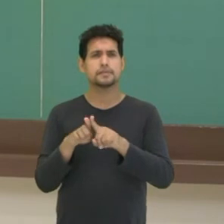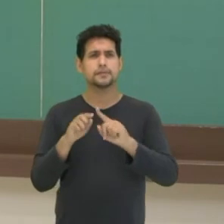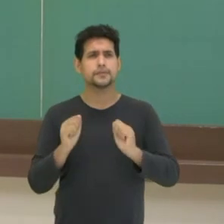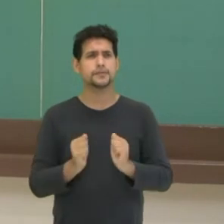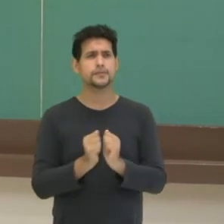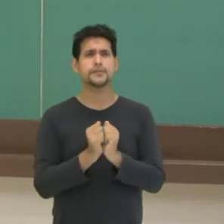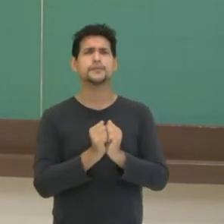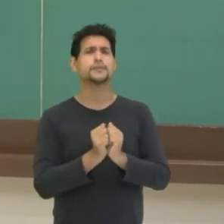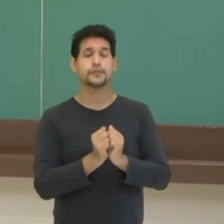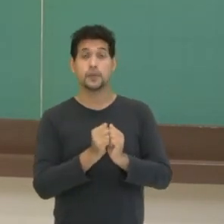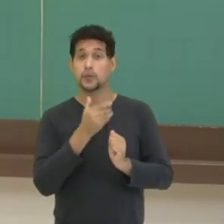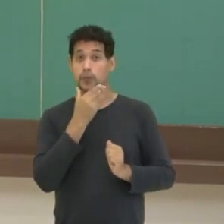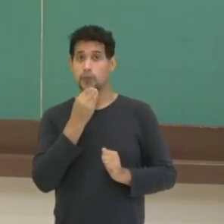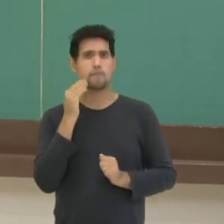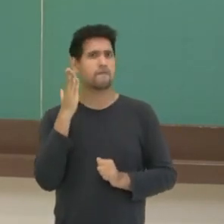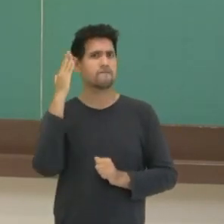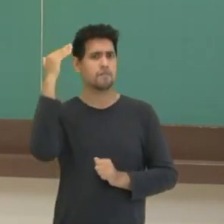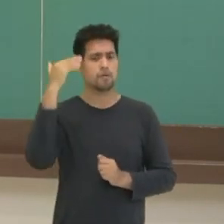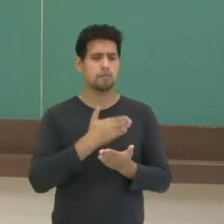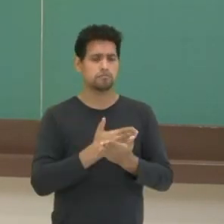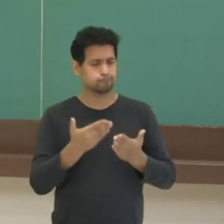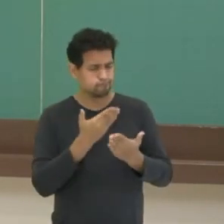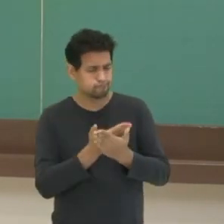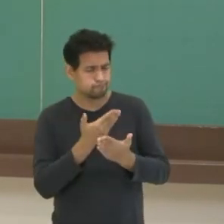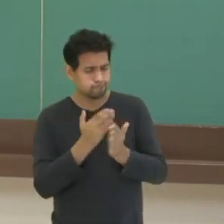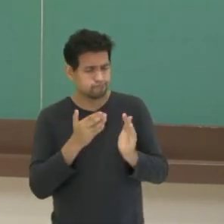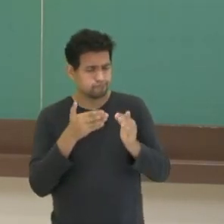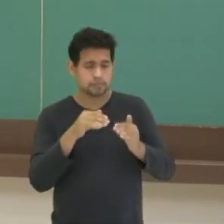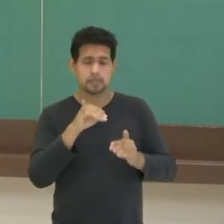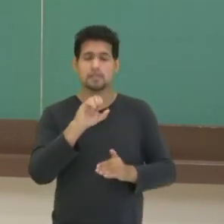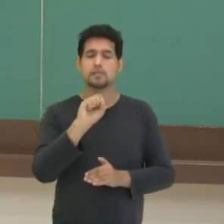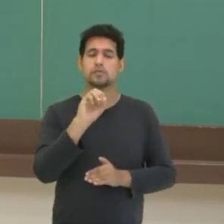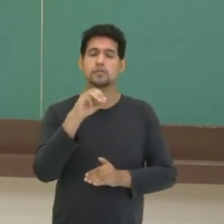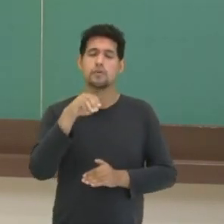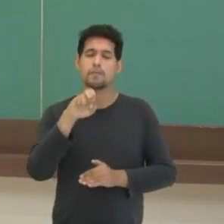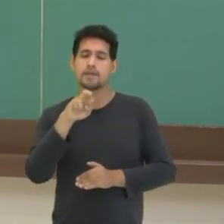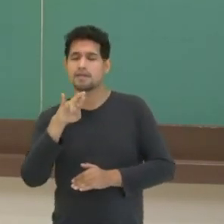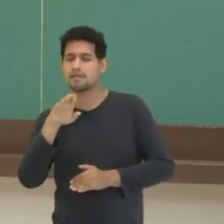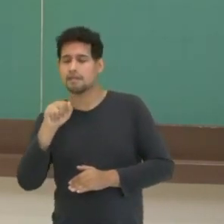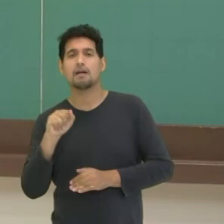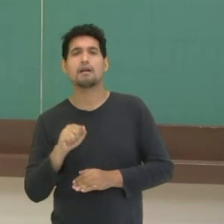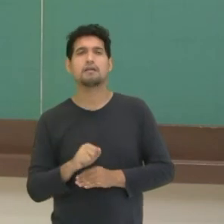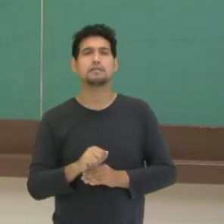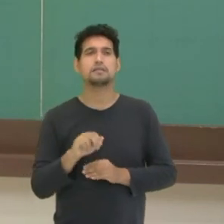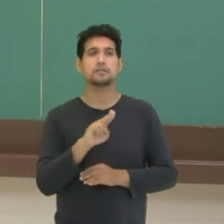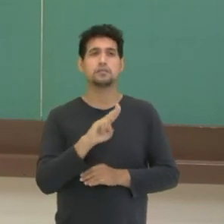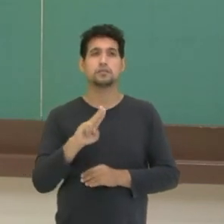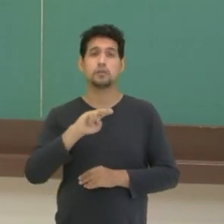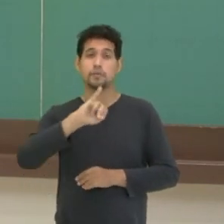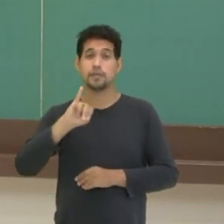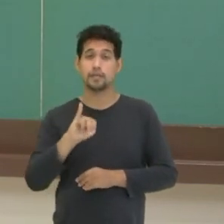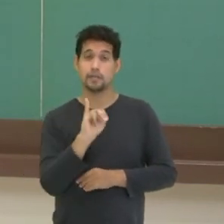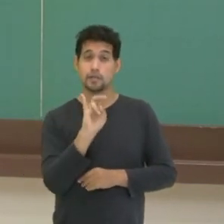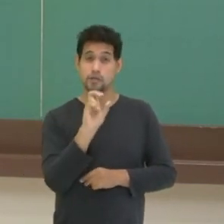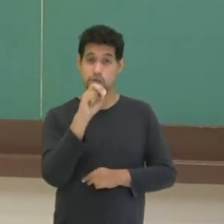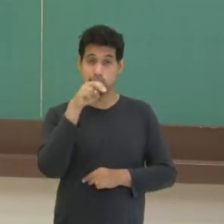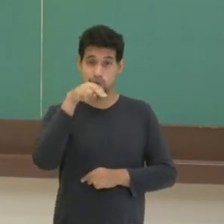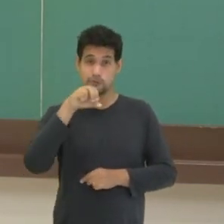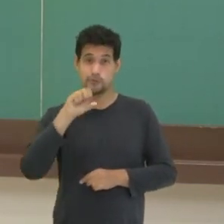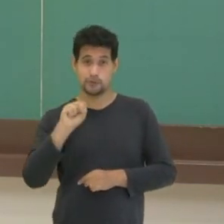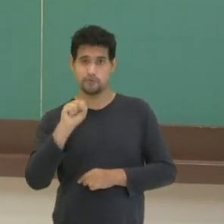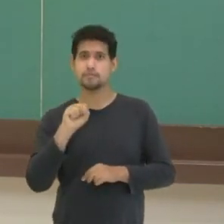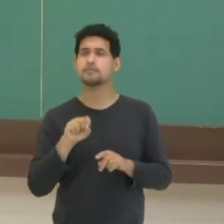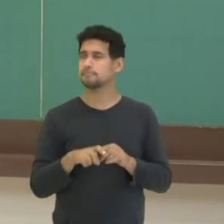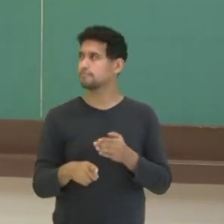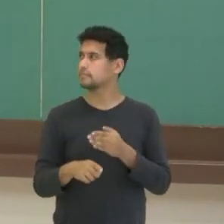expoente que iniciou os estudos sobre isomeria, que é o John Jacob Berzelius.